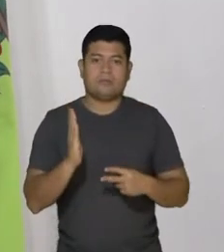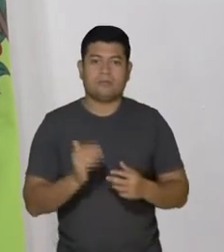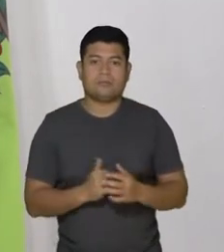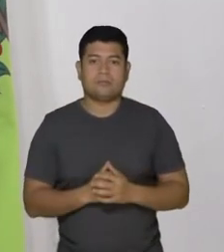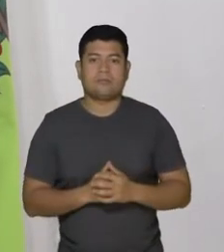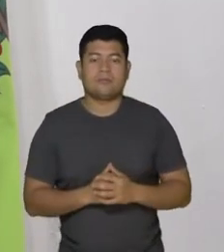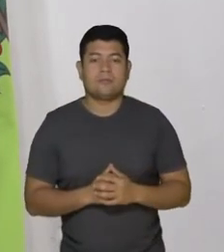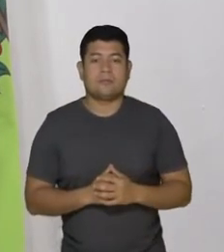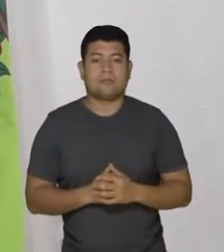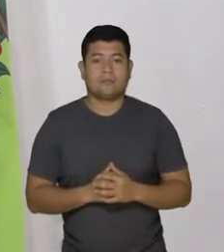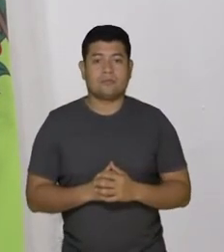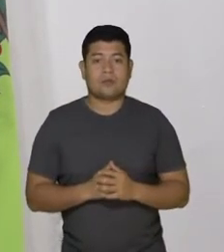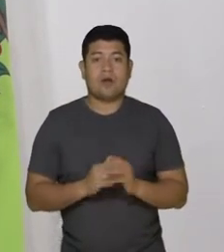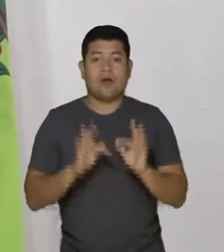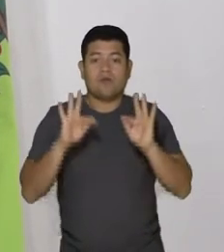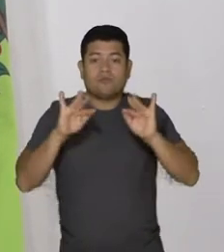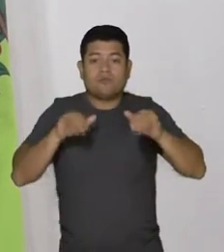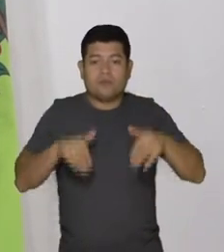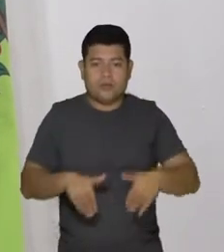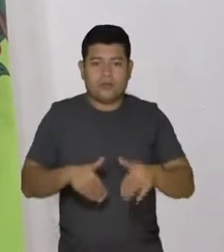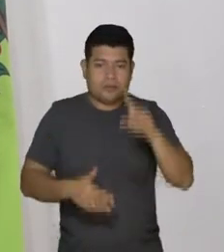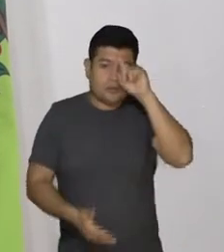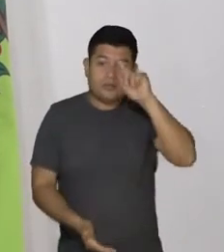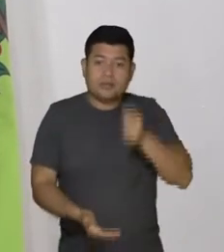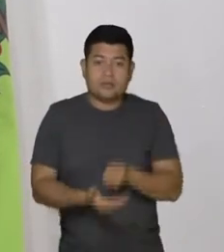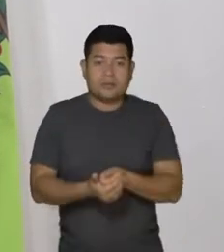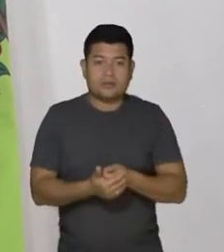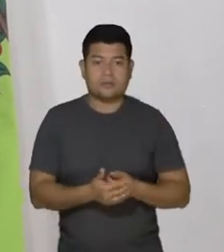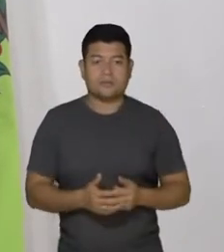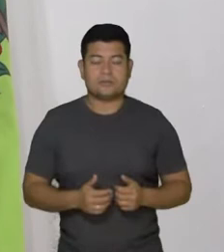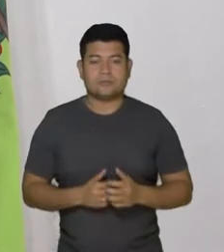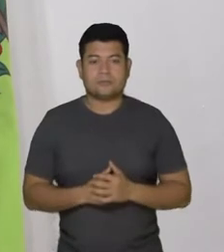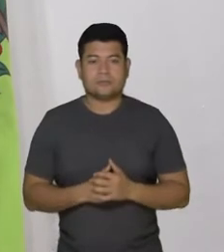que diz o final olha só